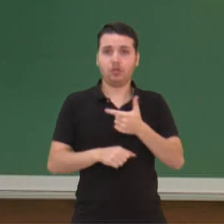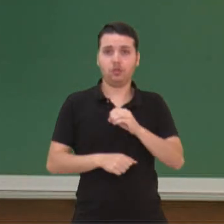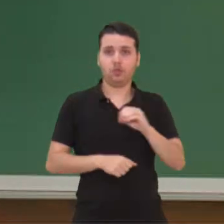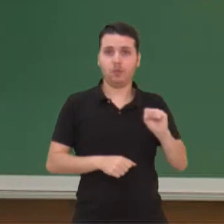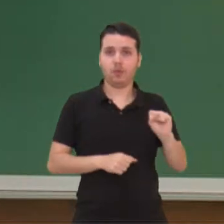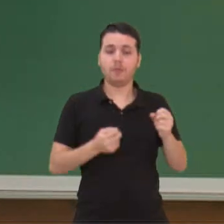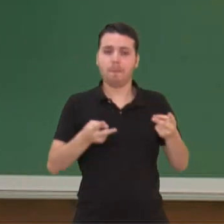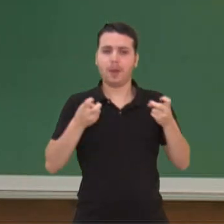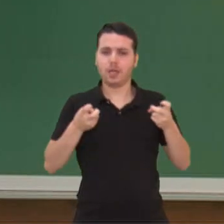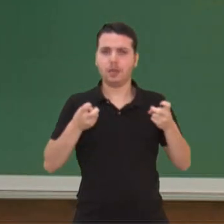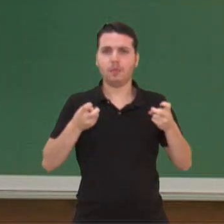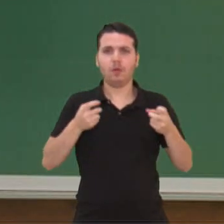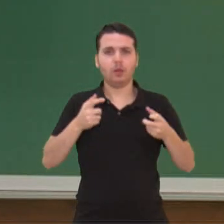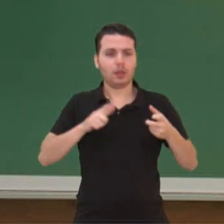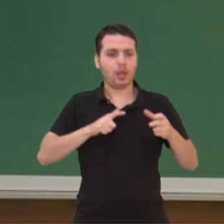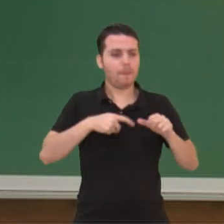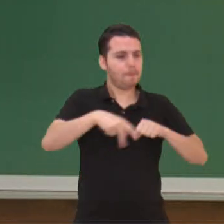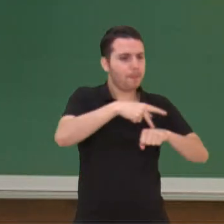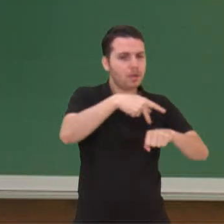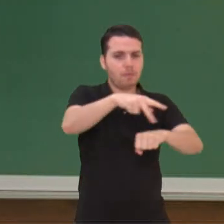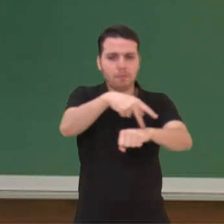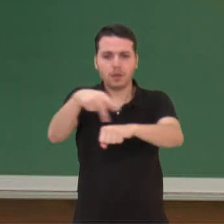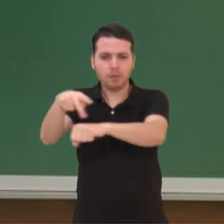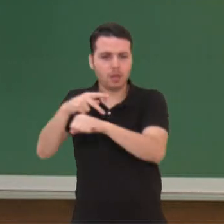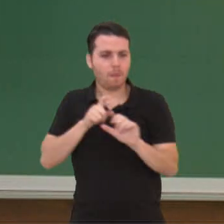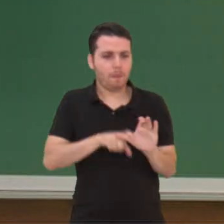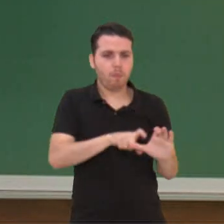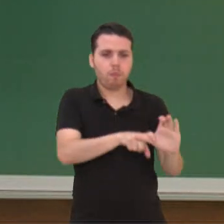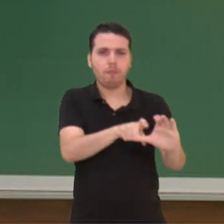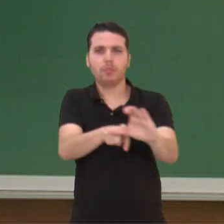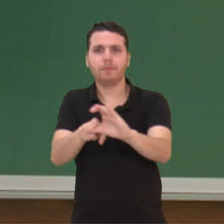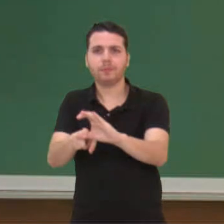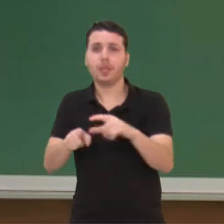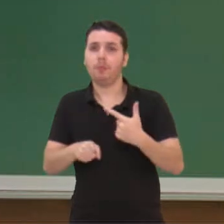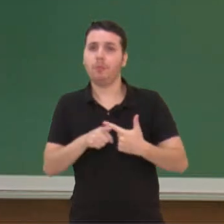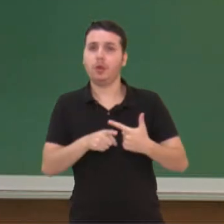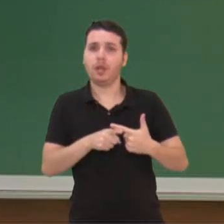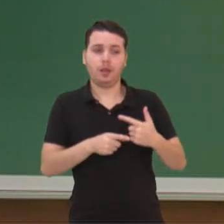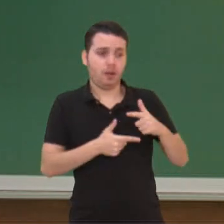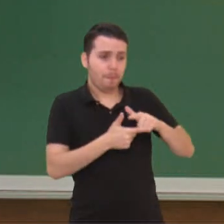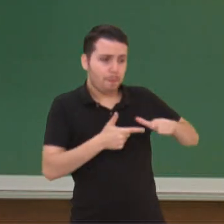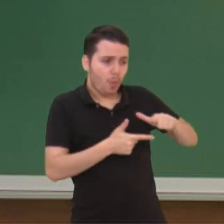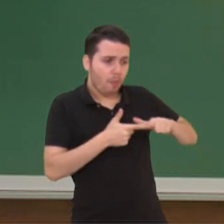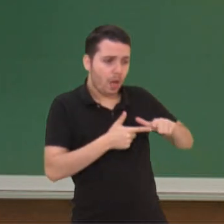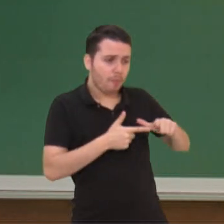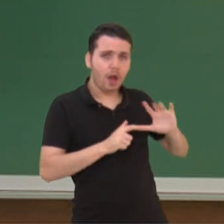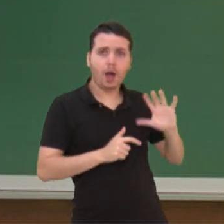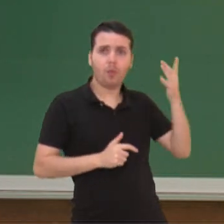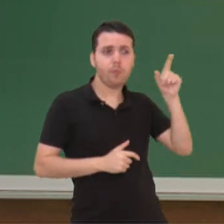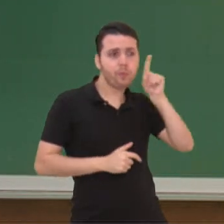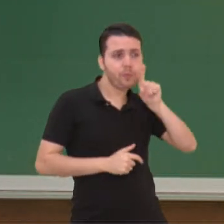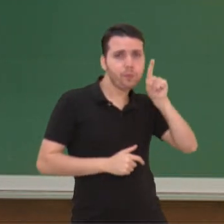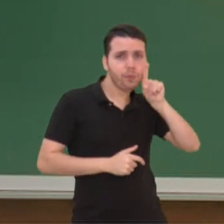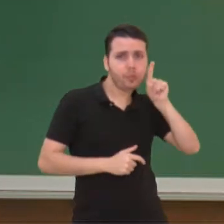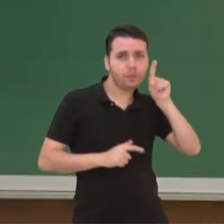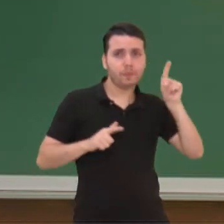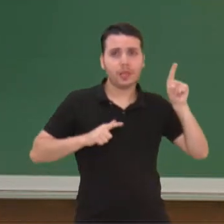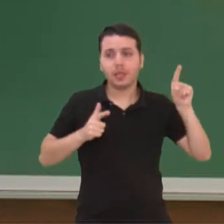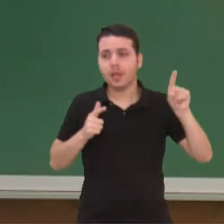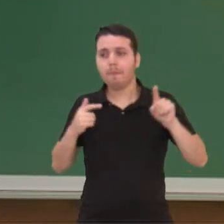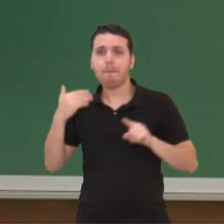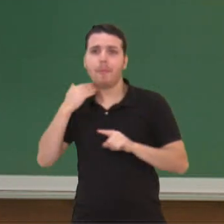processo econômico que aconteceu nos Estados Unidos, né? Juntamente com bancos investidores de